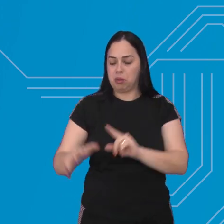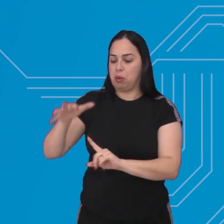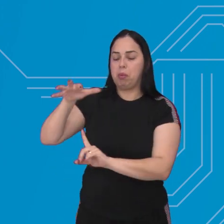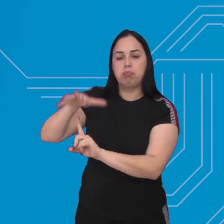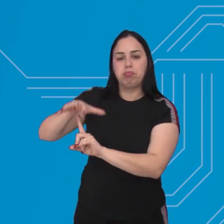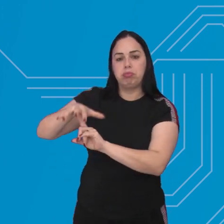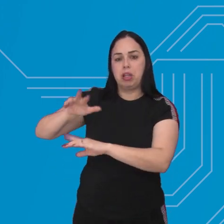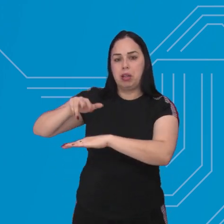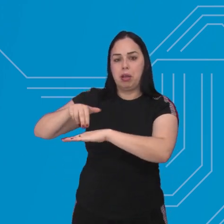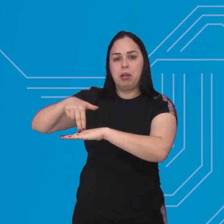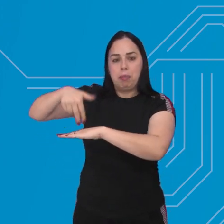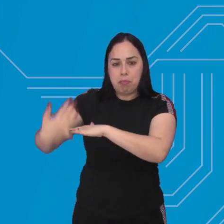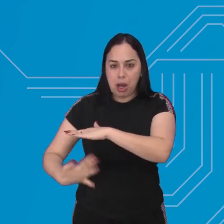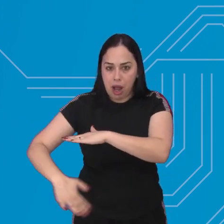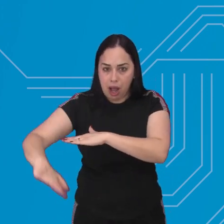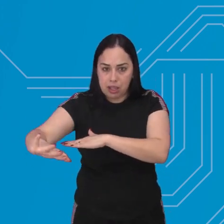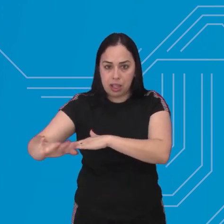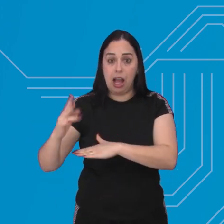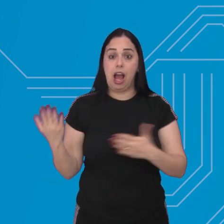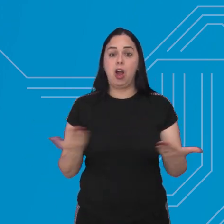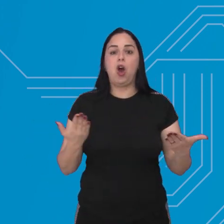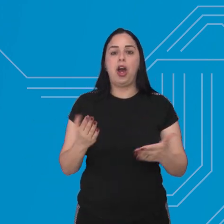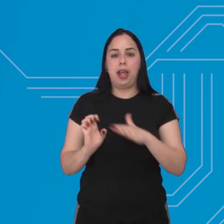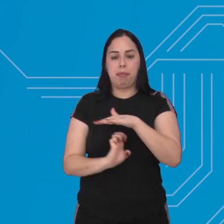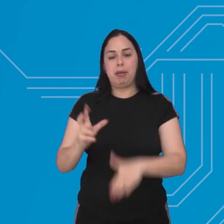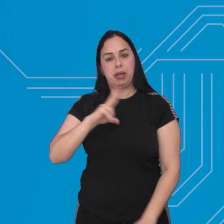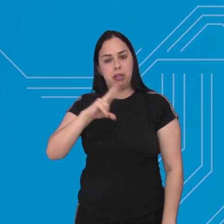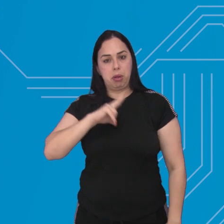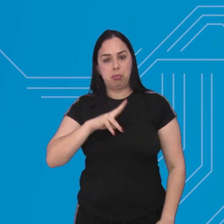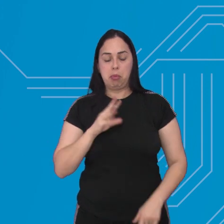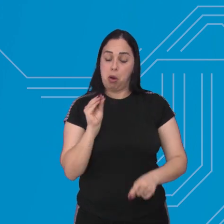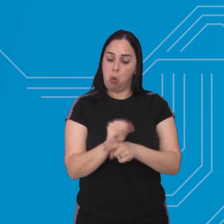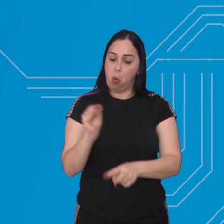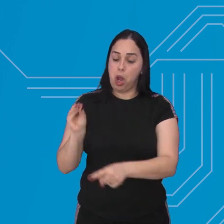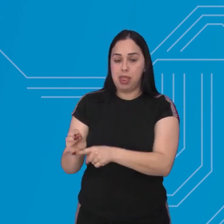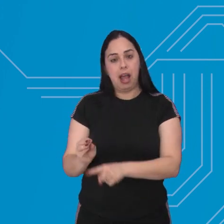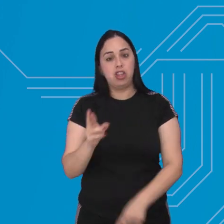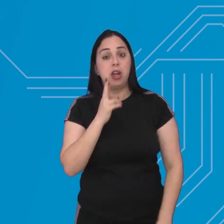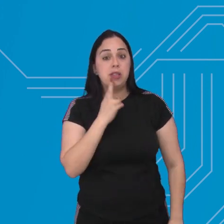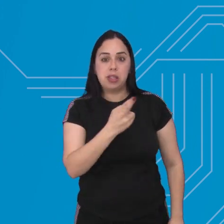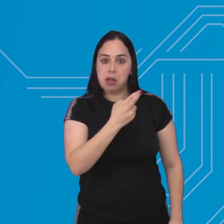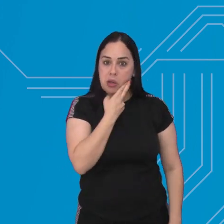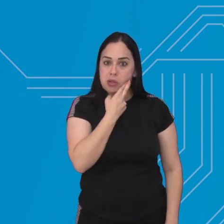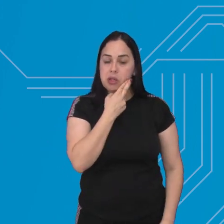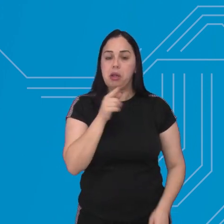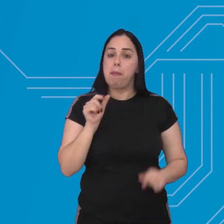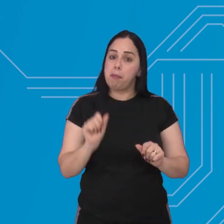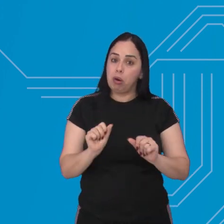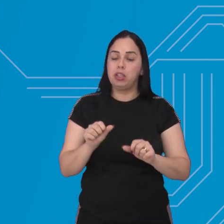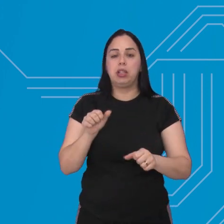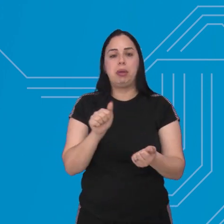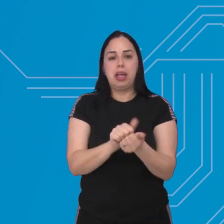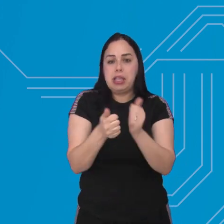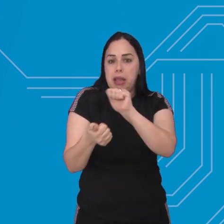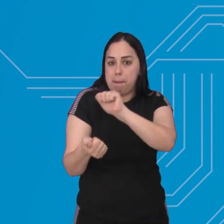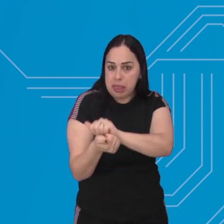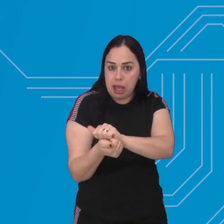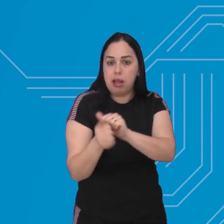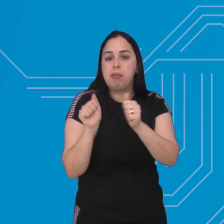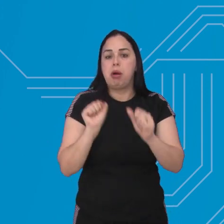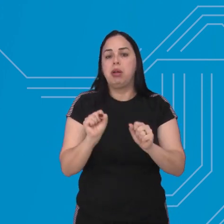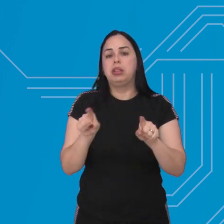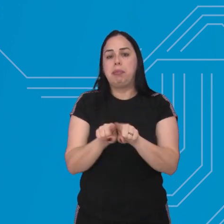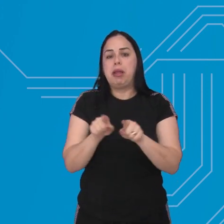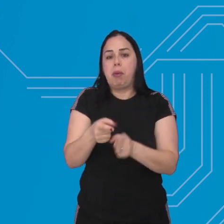do Parque Ribeirão Vermelho pela iniciativa privada. Com a proposta, o Poder Público espera dar nova utilidade aos quiosques, além